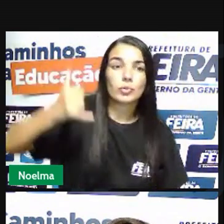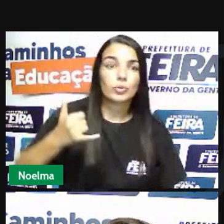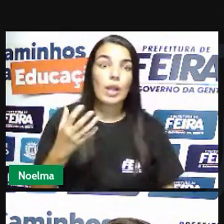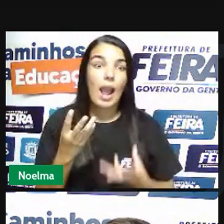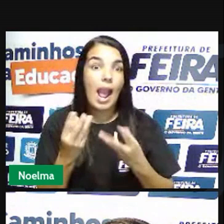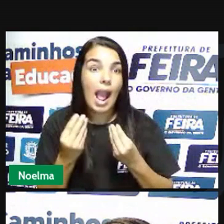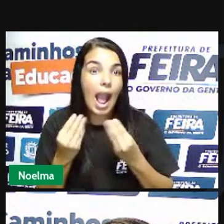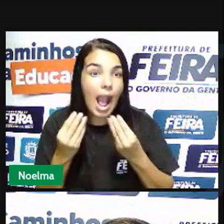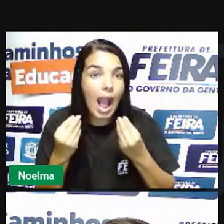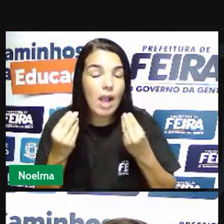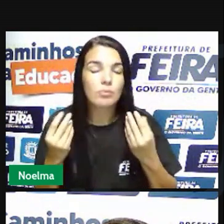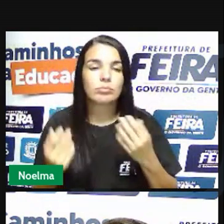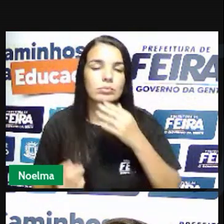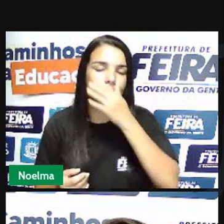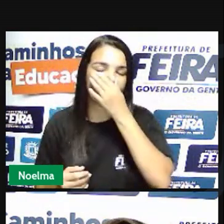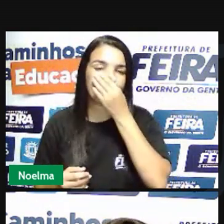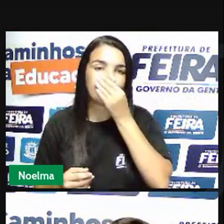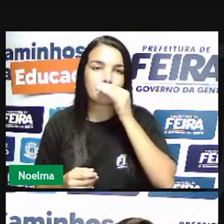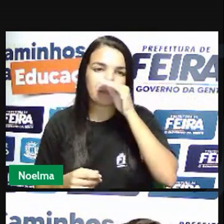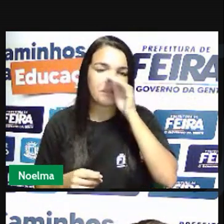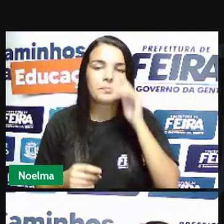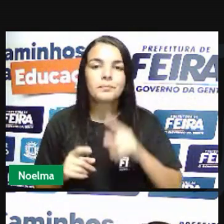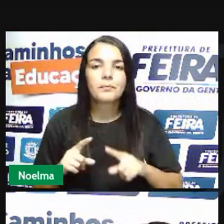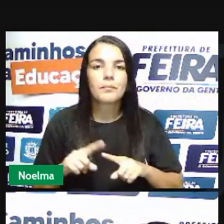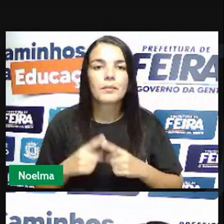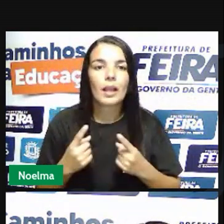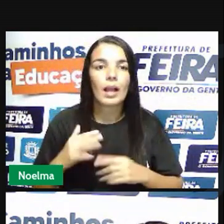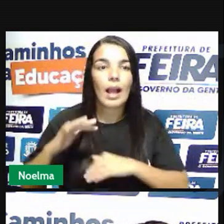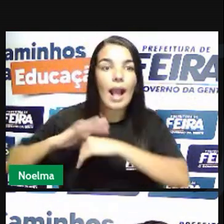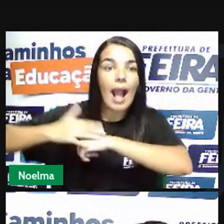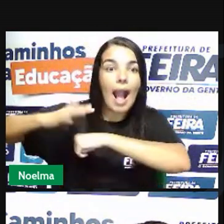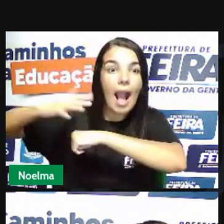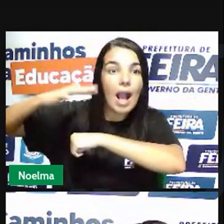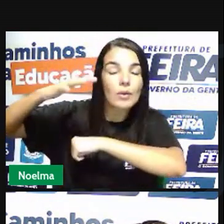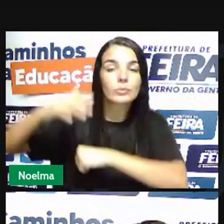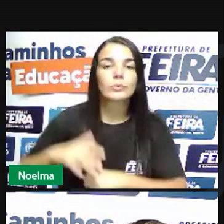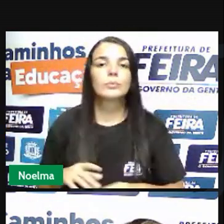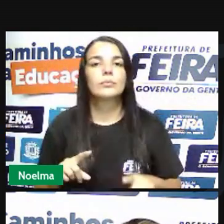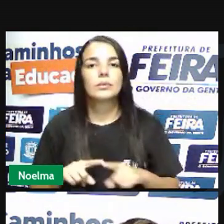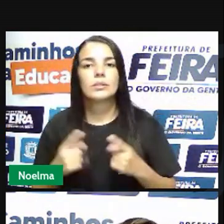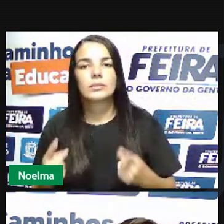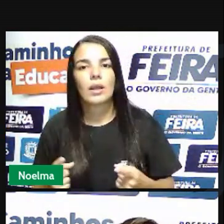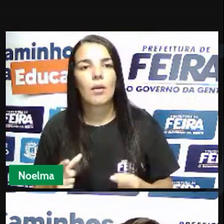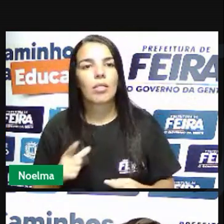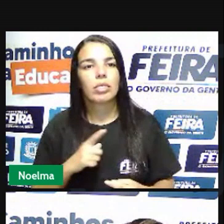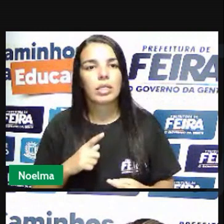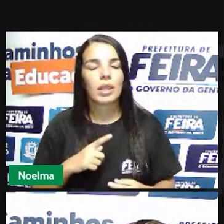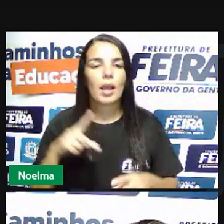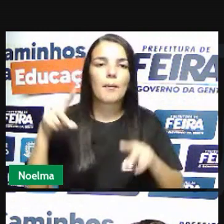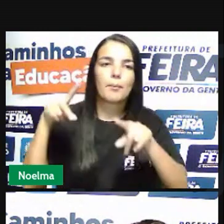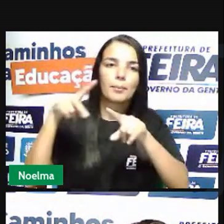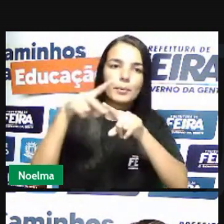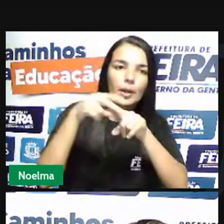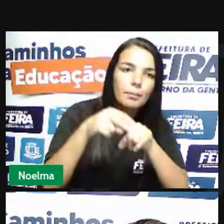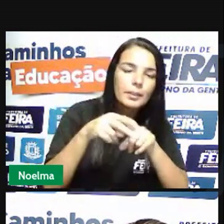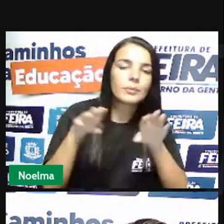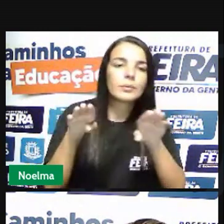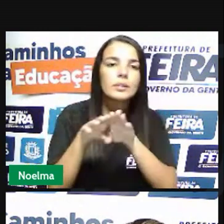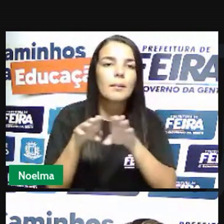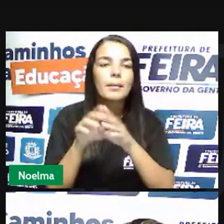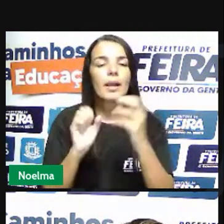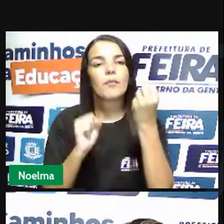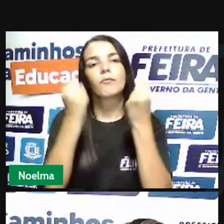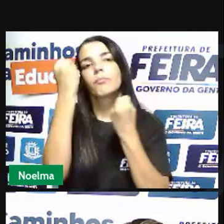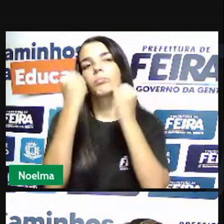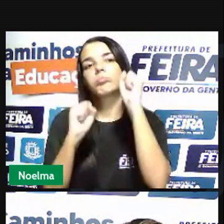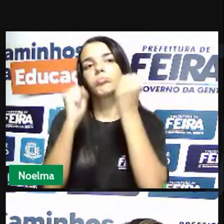época da revolta, lá em Minas Gerais, né? Que eram proibidas indústrias a